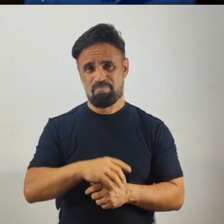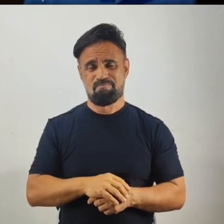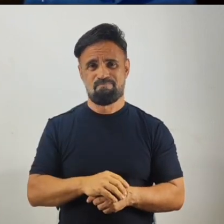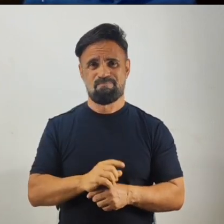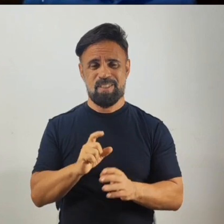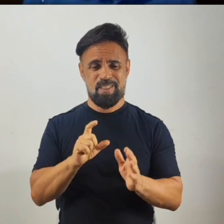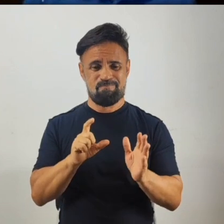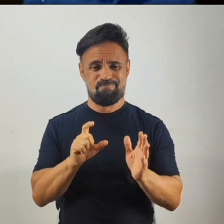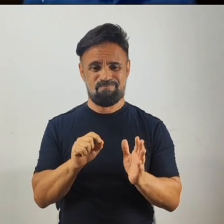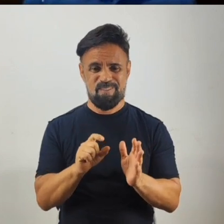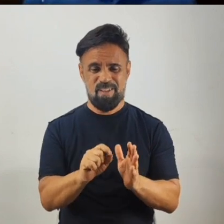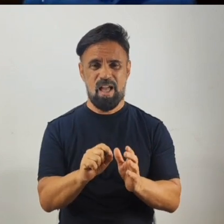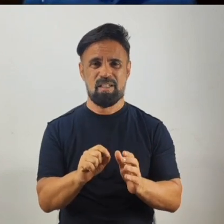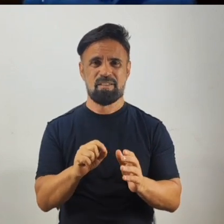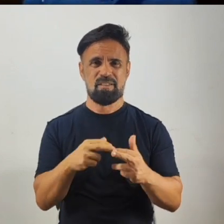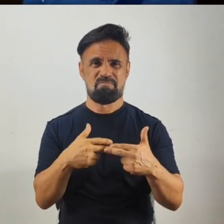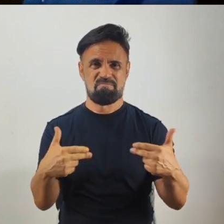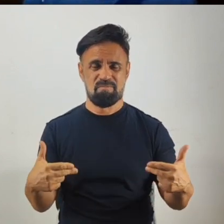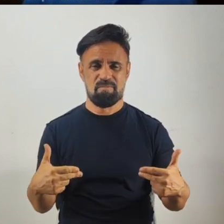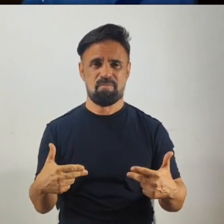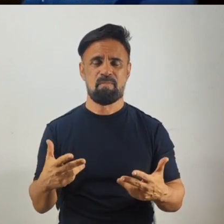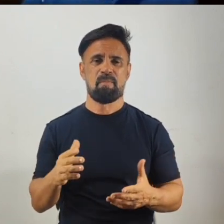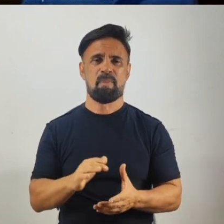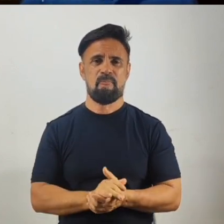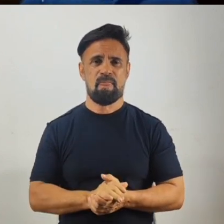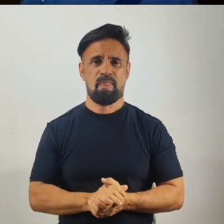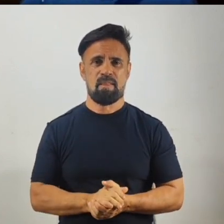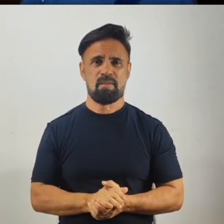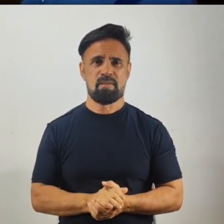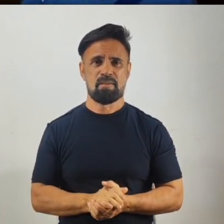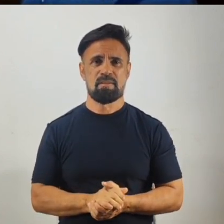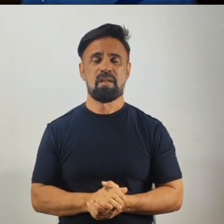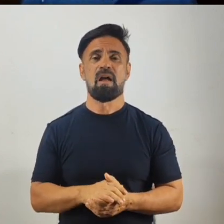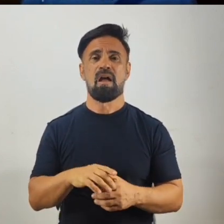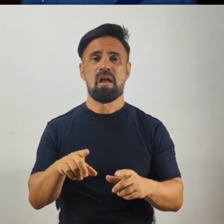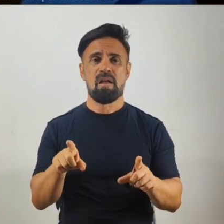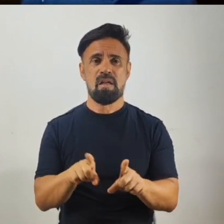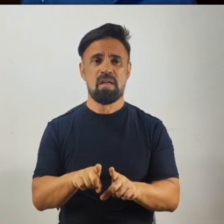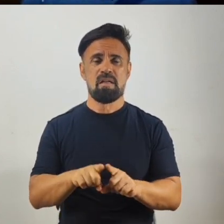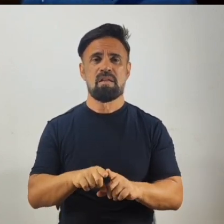das unidades. Esses são aspectos que